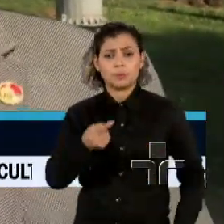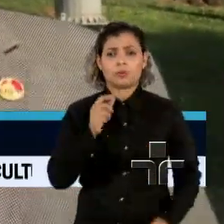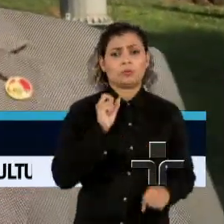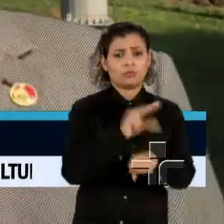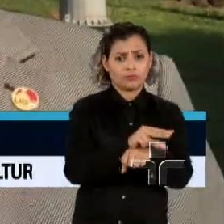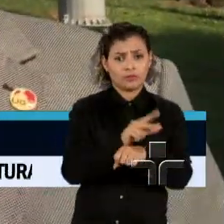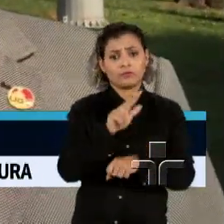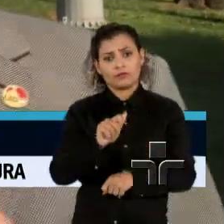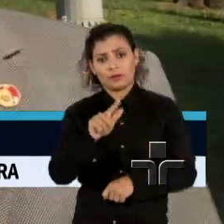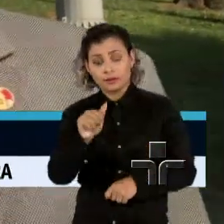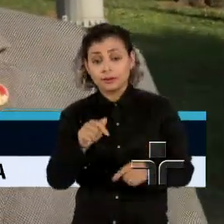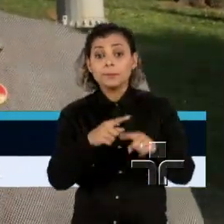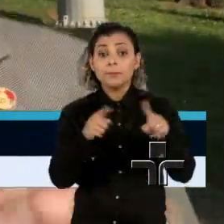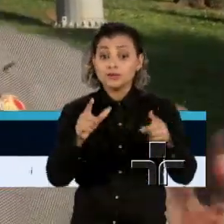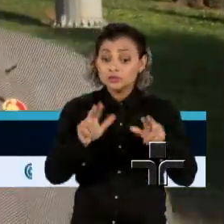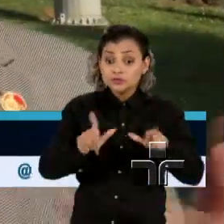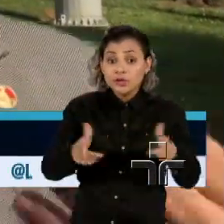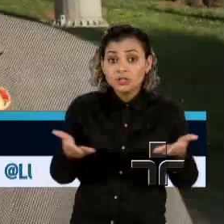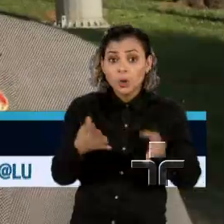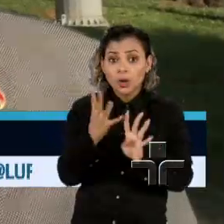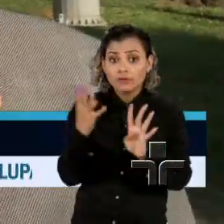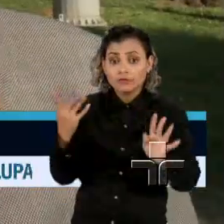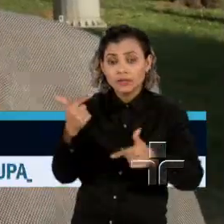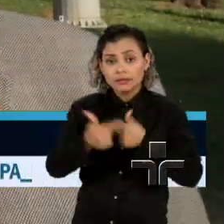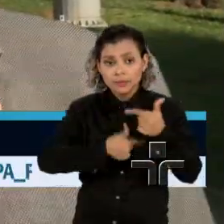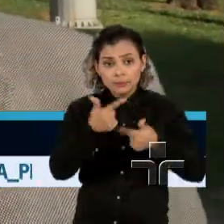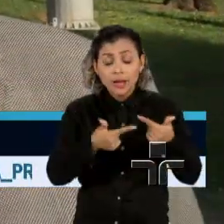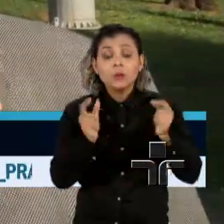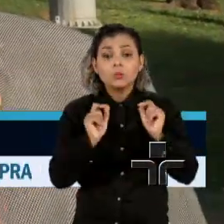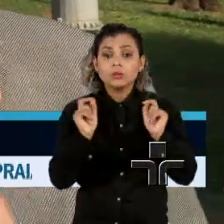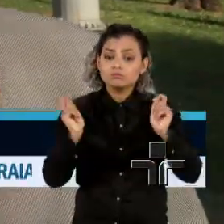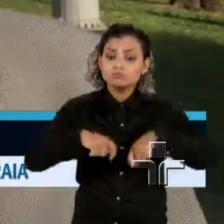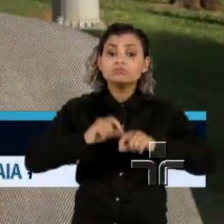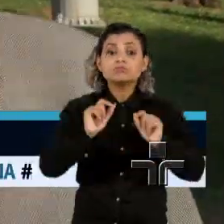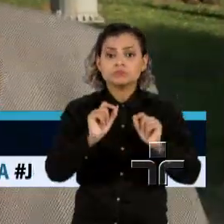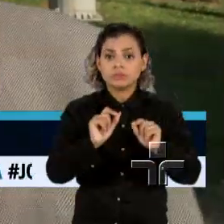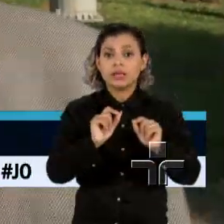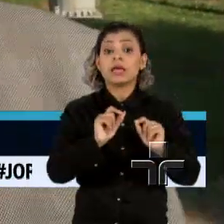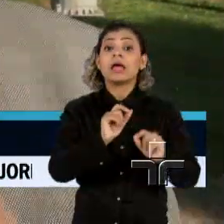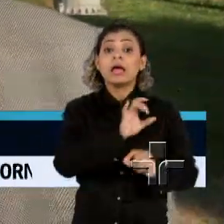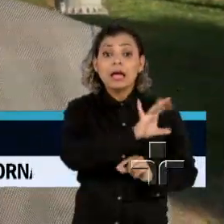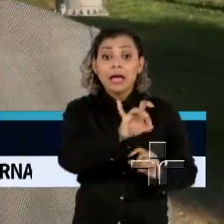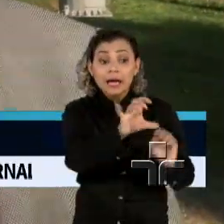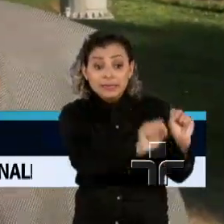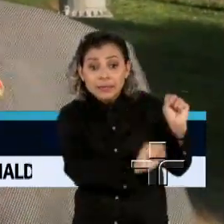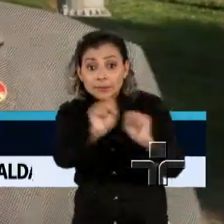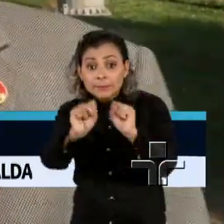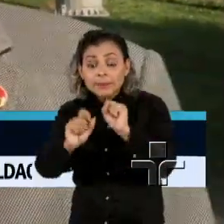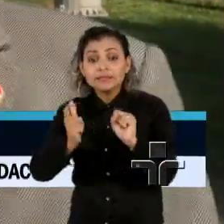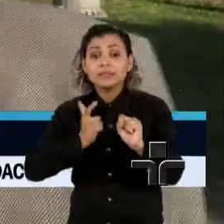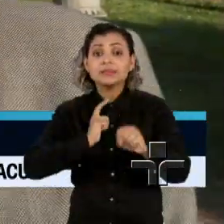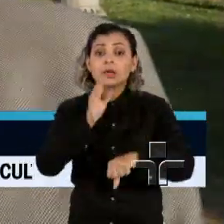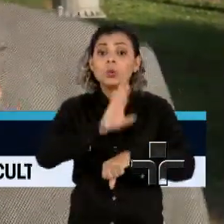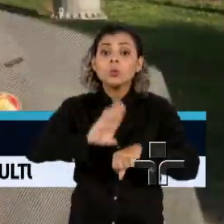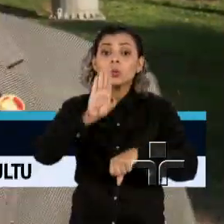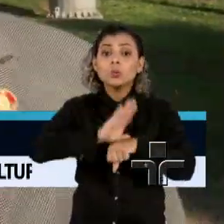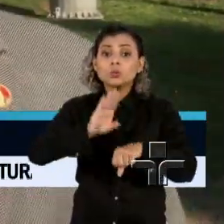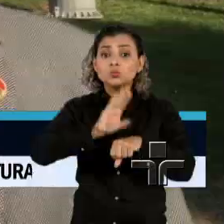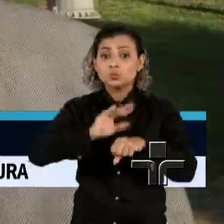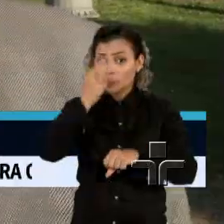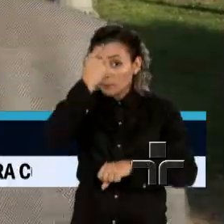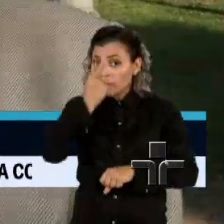vagas. A diferença desse mutirão do outro no que tange a capacitação é que as empresas elas já fizeram o